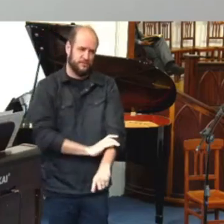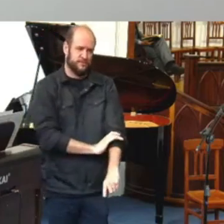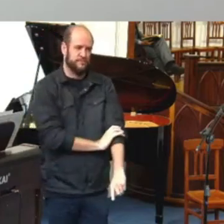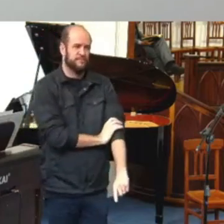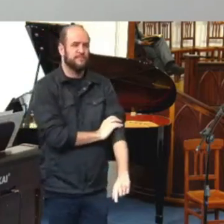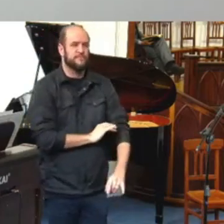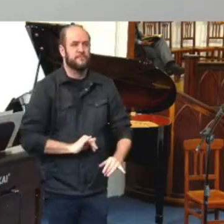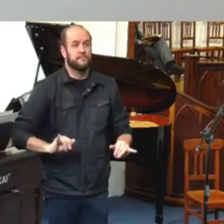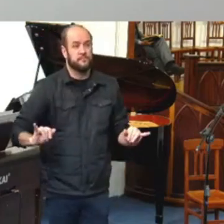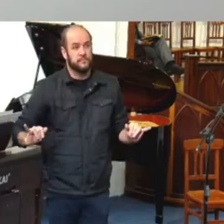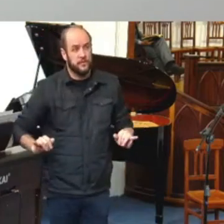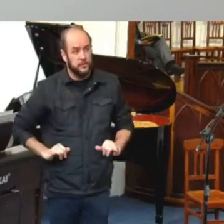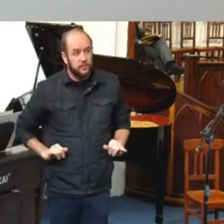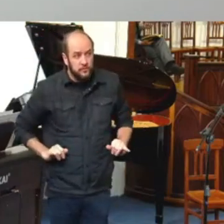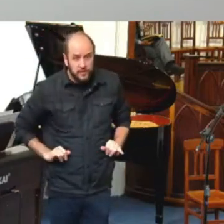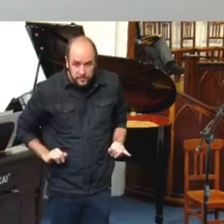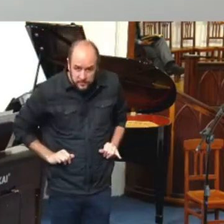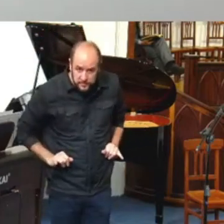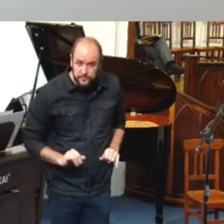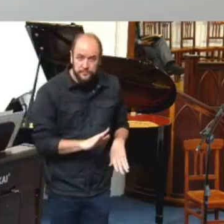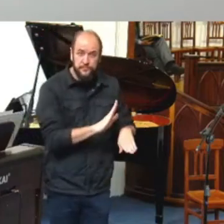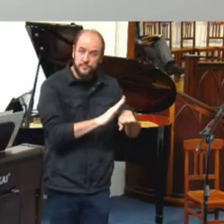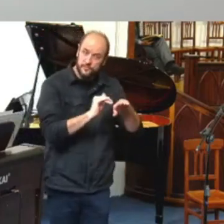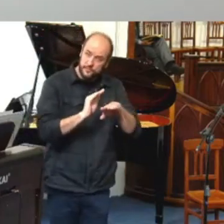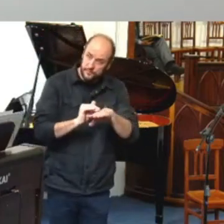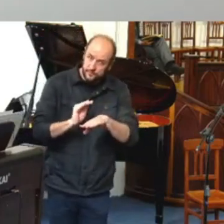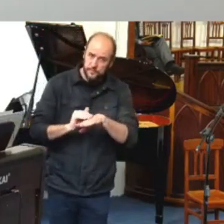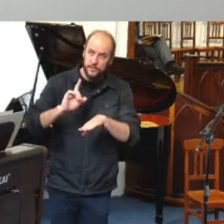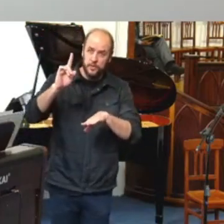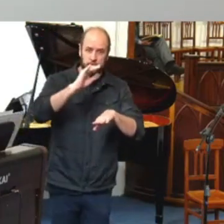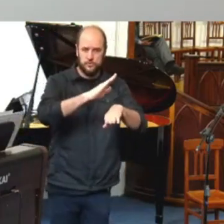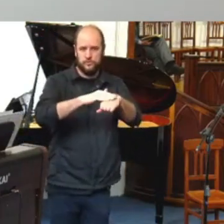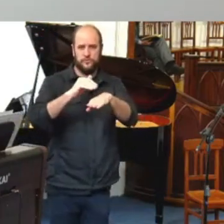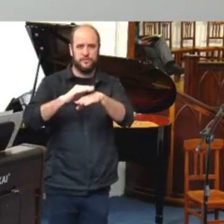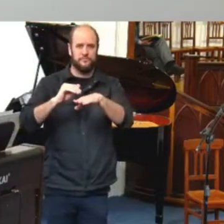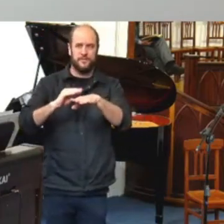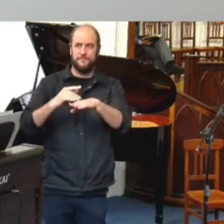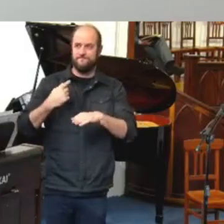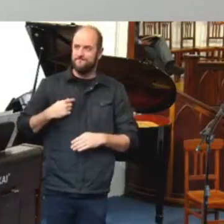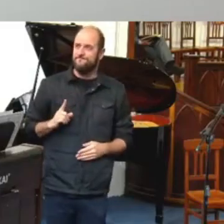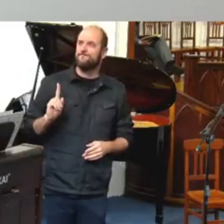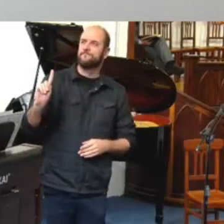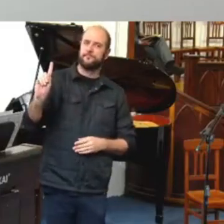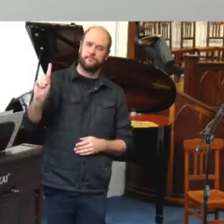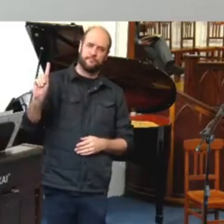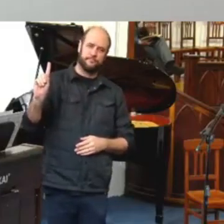O sofrimento, queridos, é um chamado de Deus à sua presença.